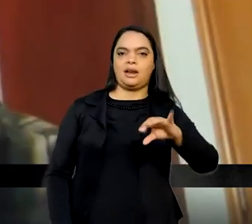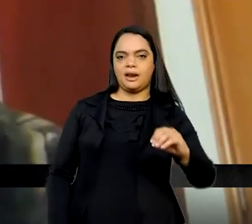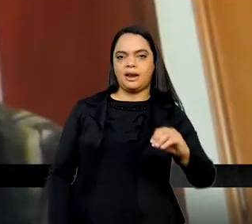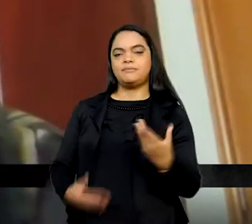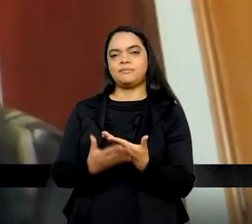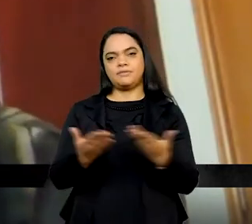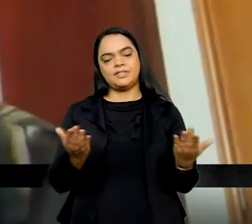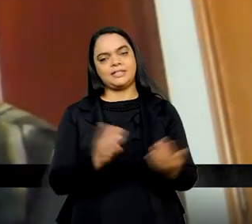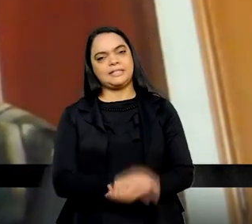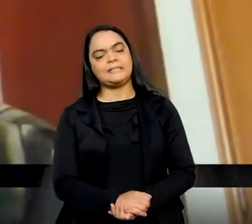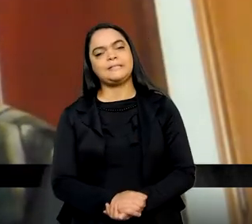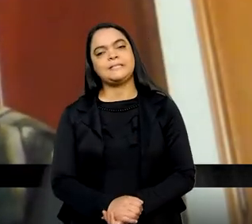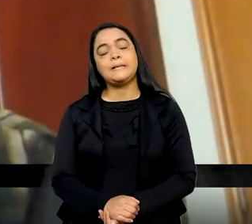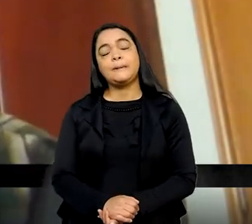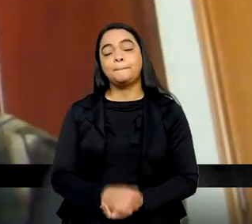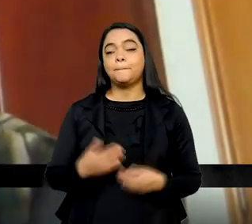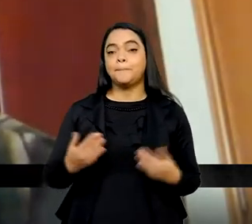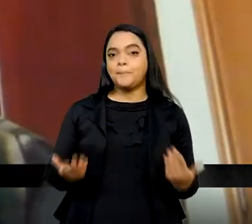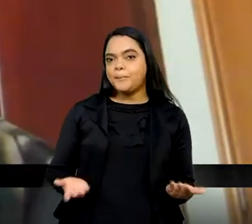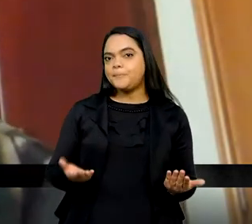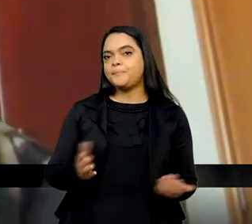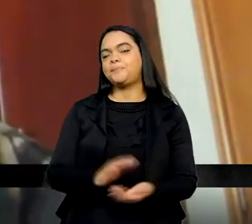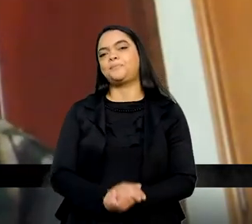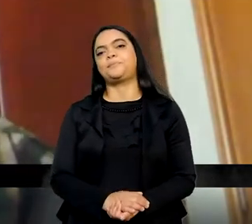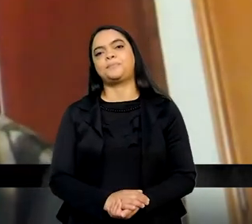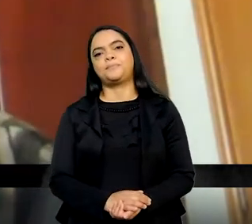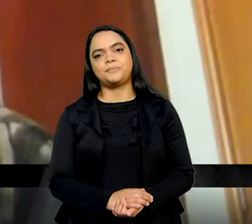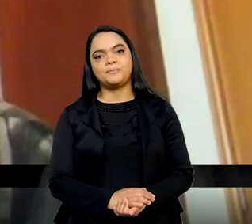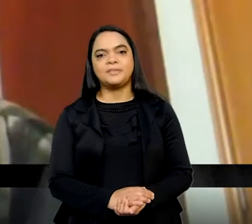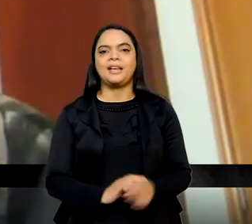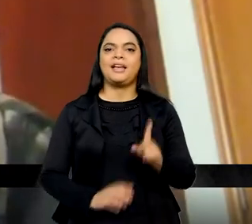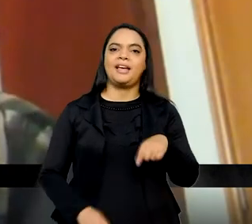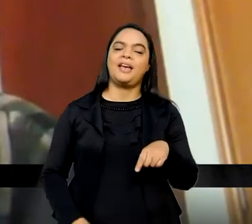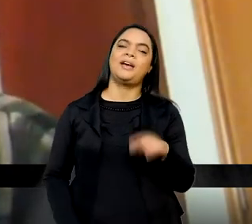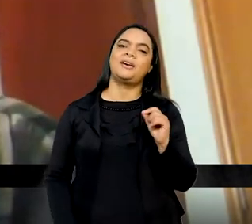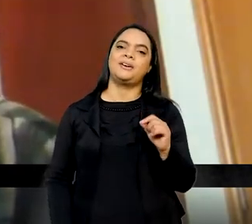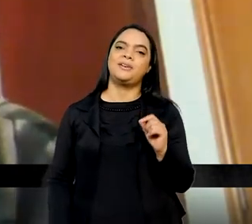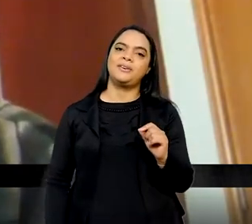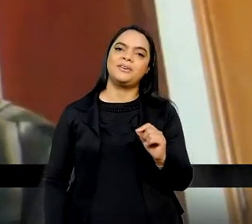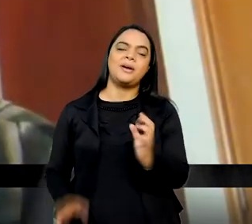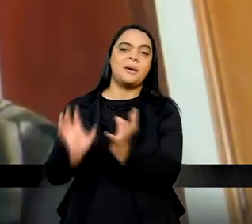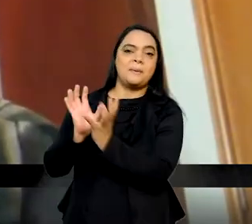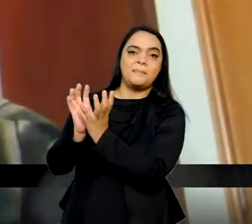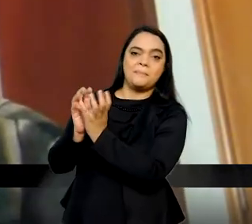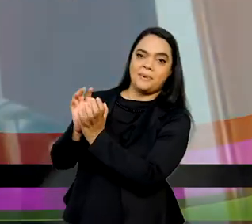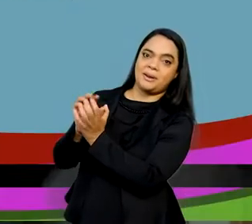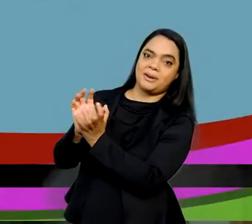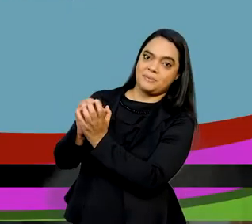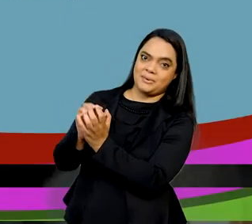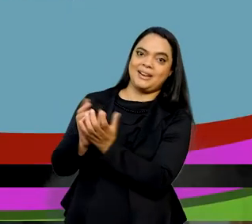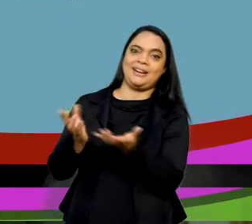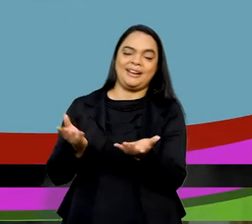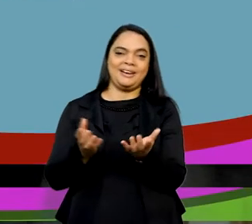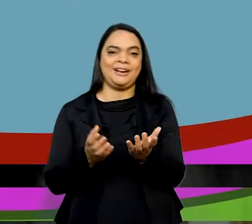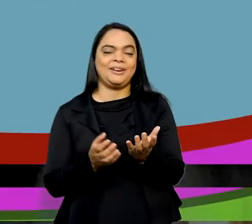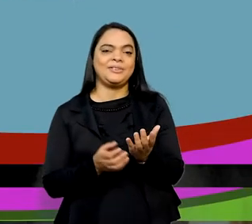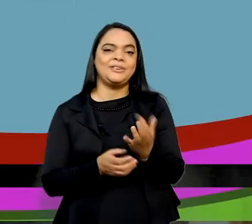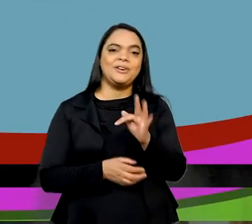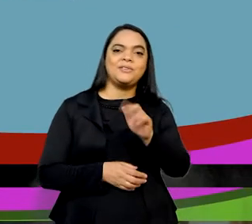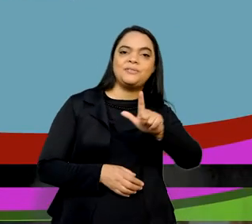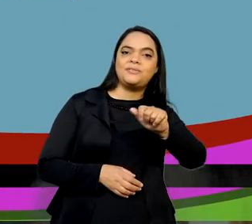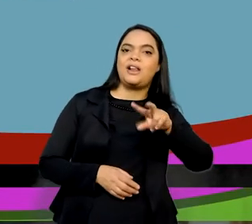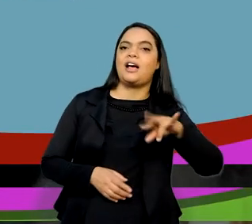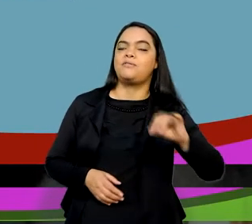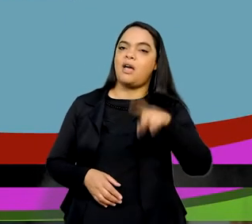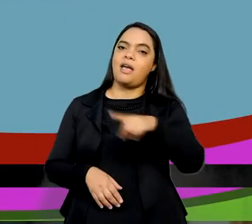Tá? É bonitense de coração, pernambucano. O Flávio, ele é mestre e